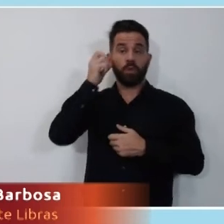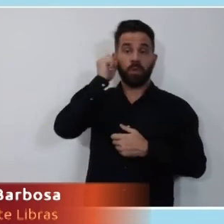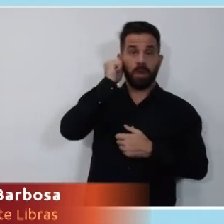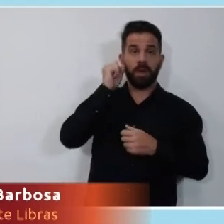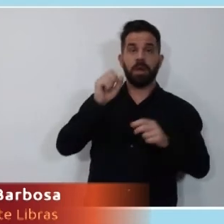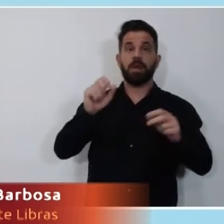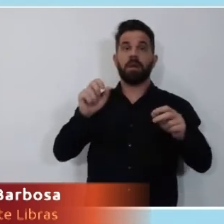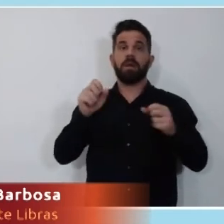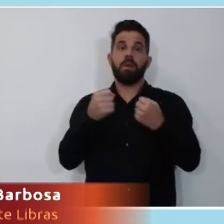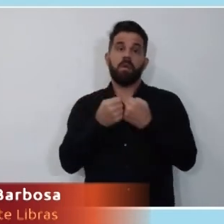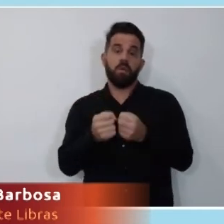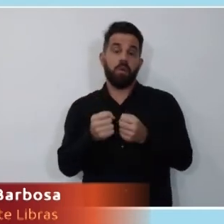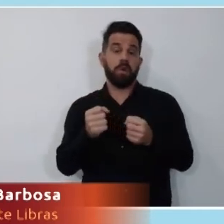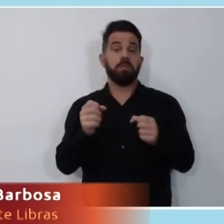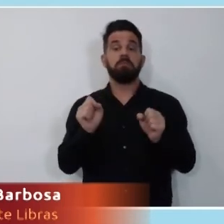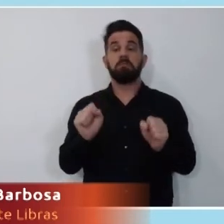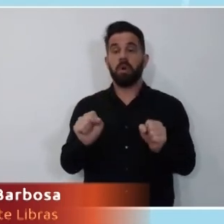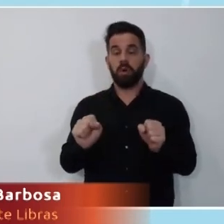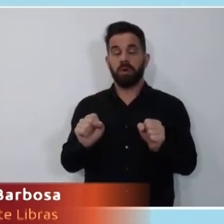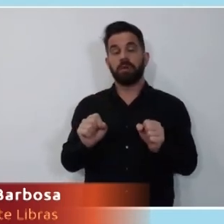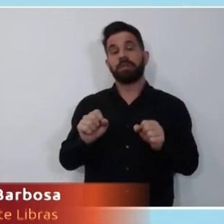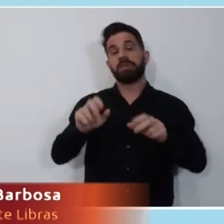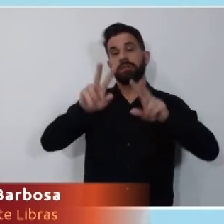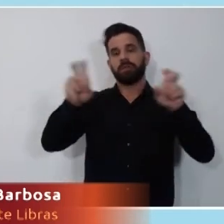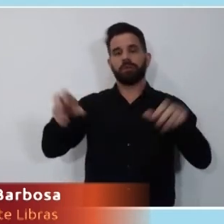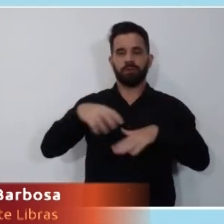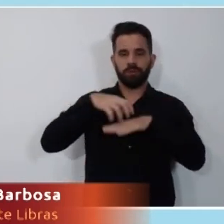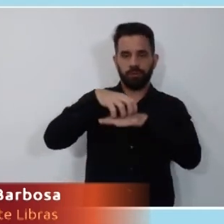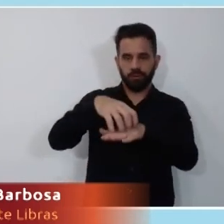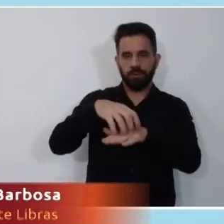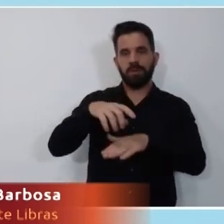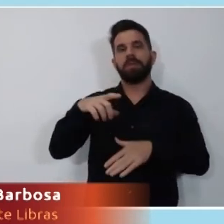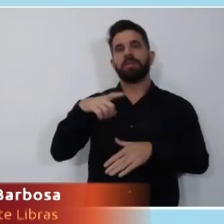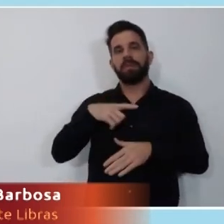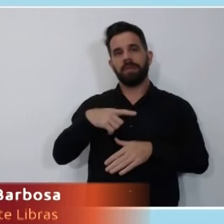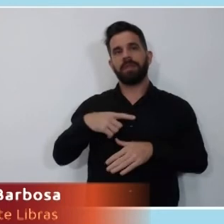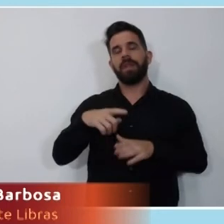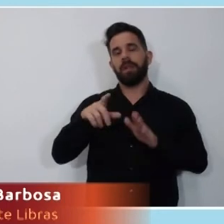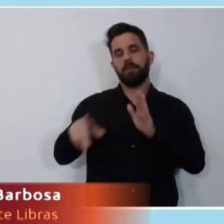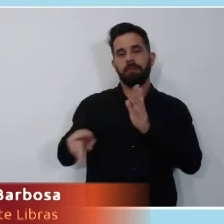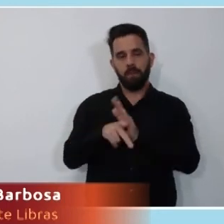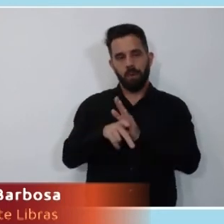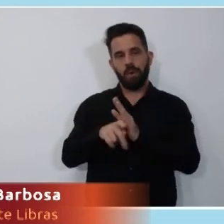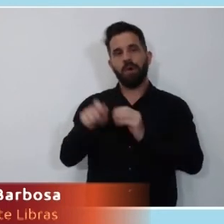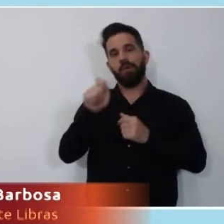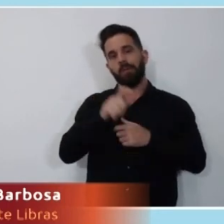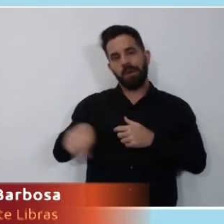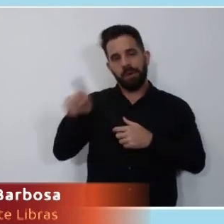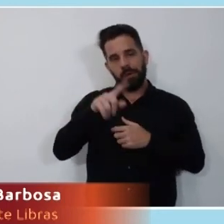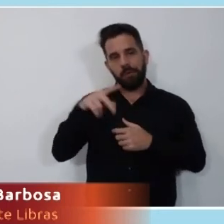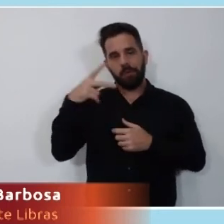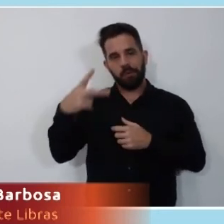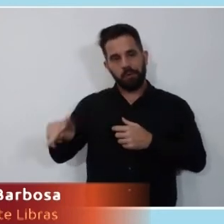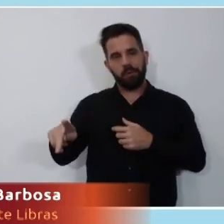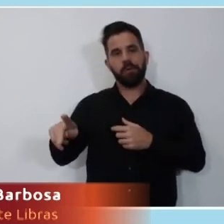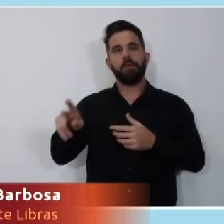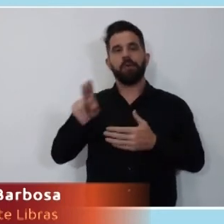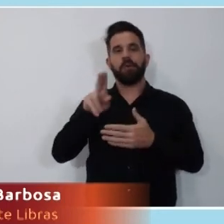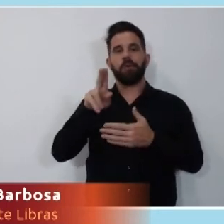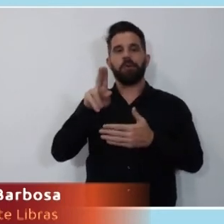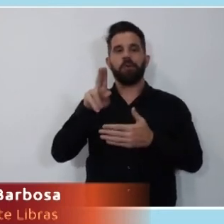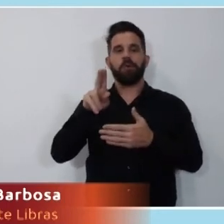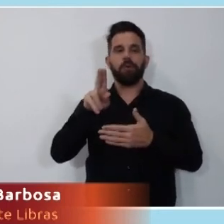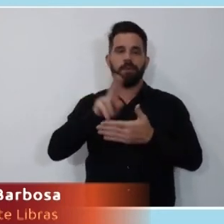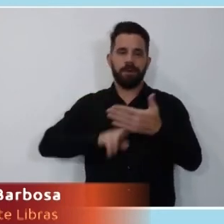mobilidade urbana, é só ir lá nos perfis da Rádio Universitária e conferir o podcast do Conexões. O professor